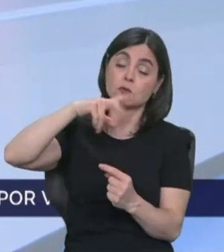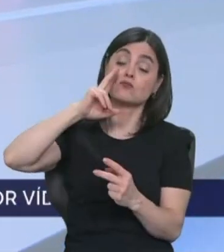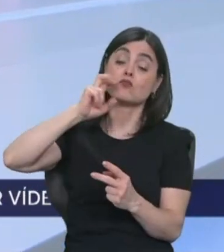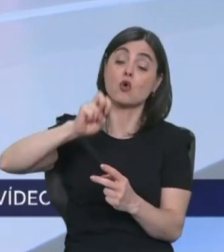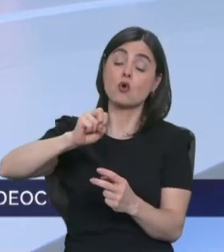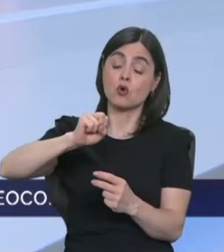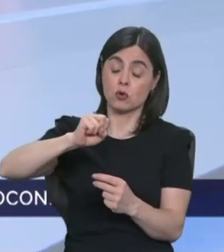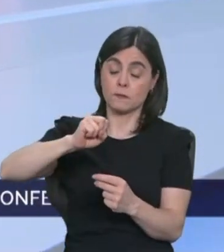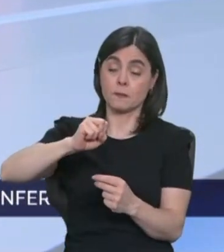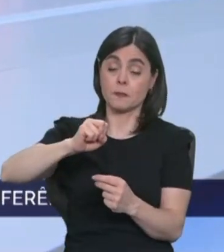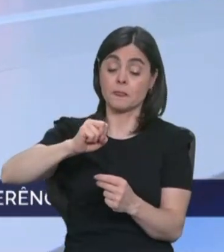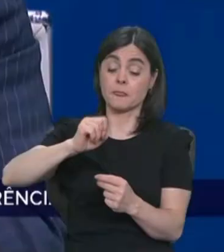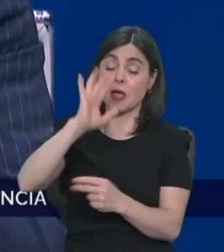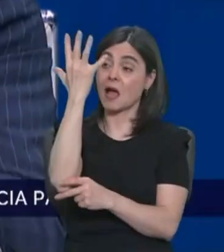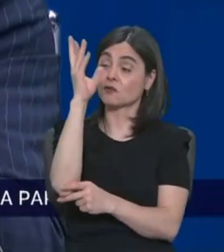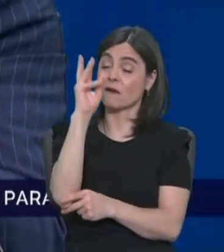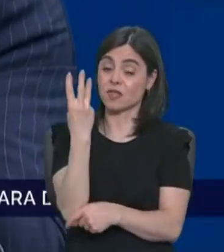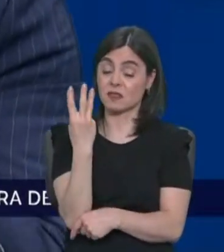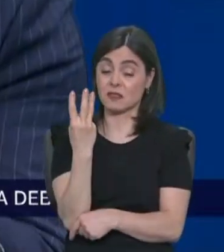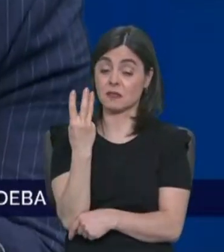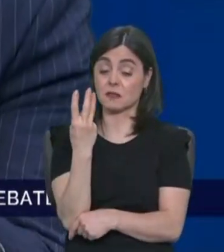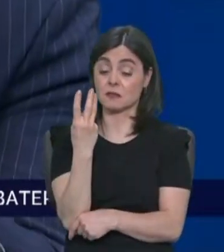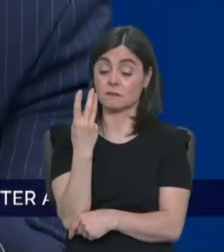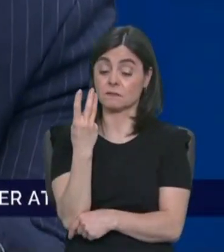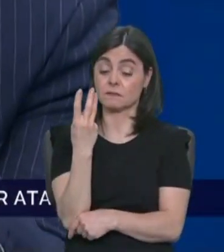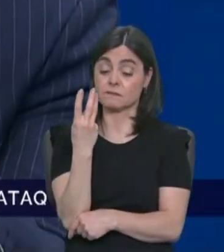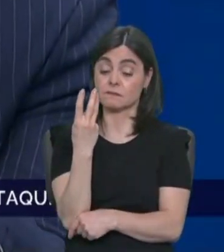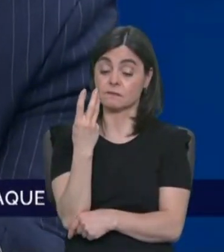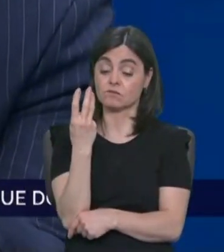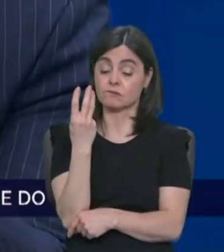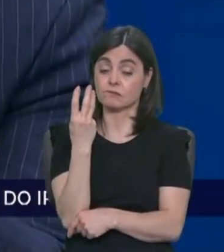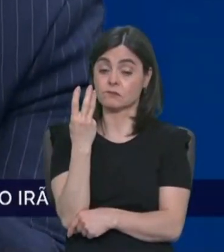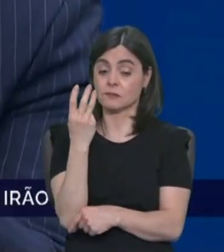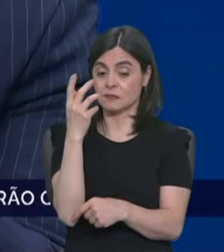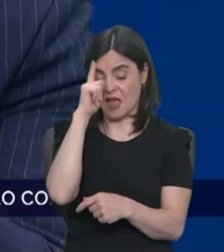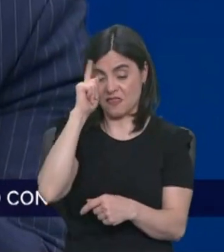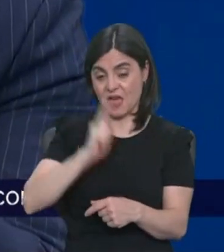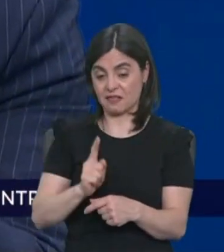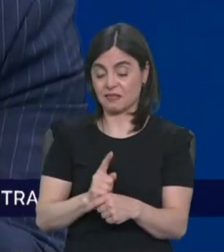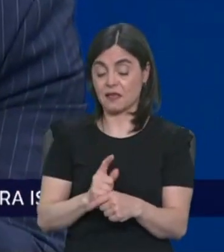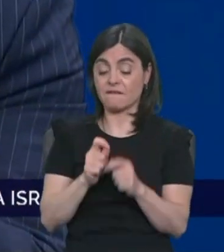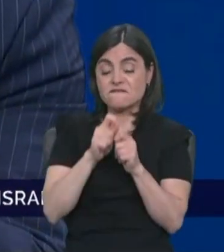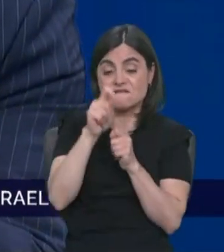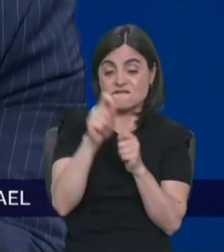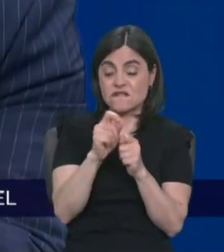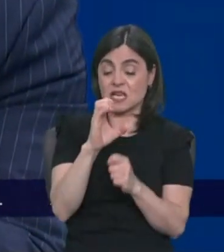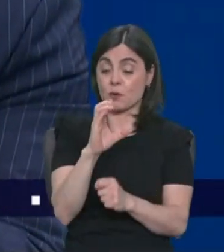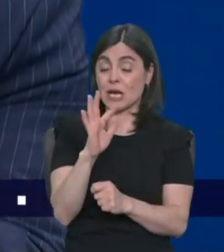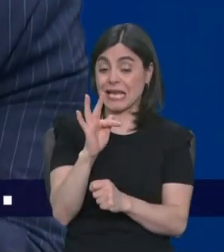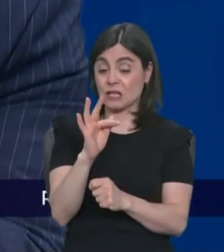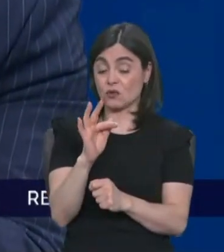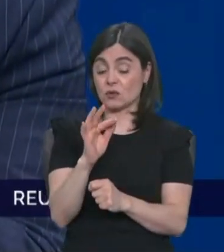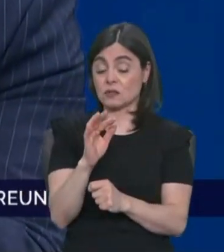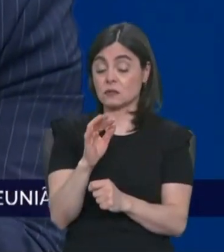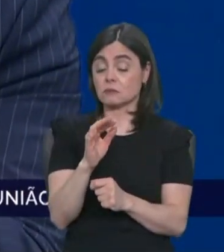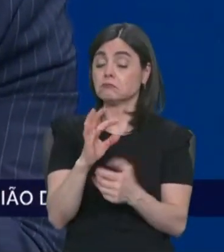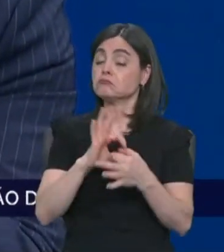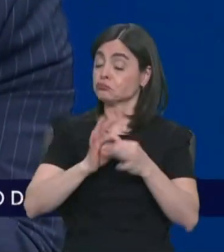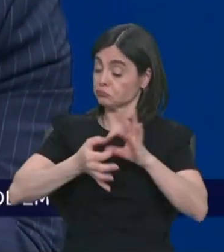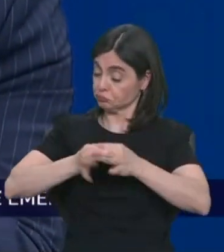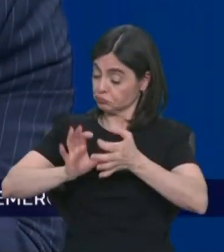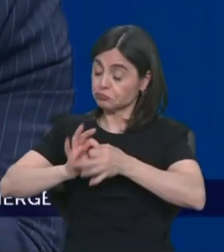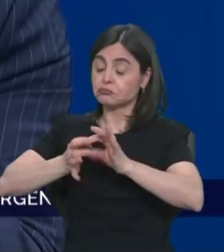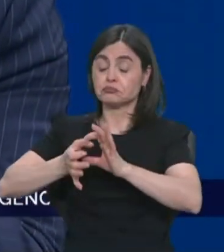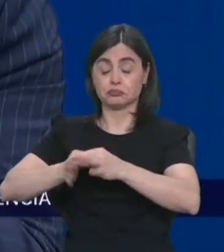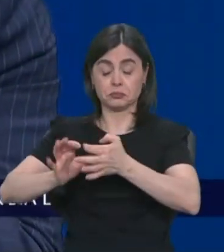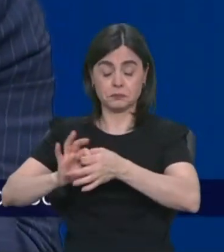identificou 3 árvores em que, de facto, a datação, a medição do carbono 14 é coerente, é